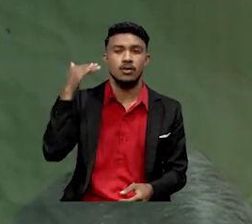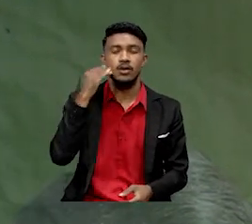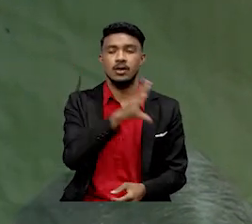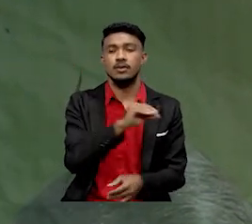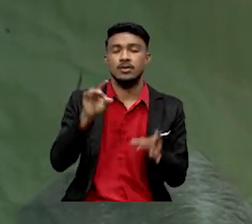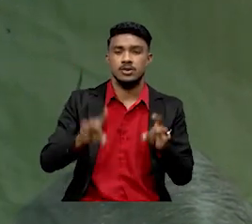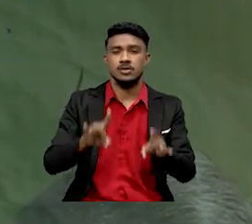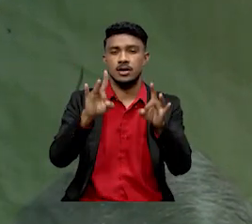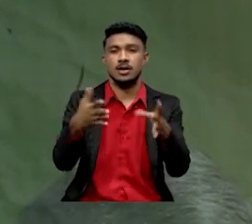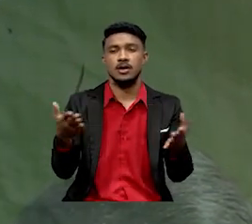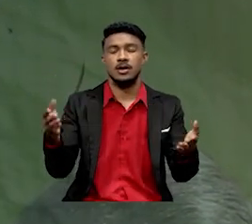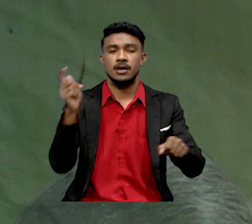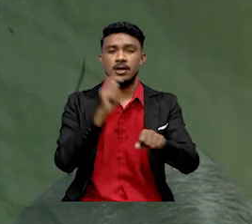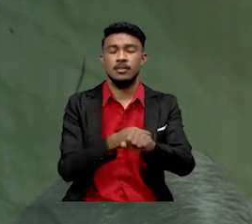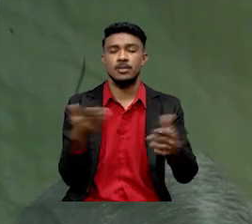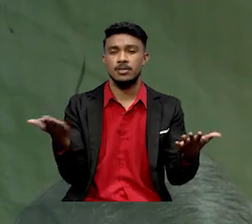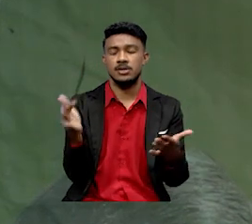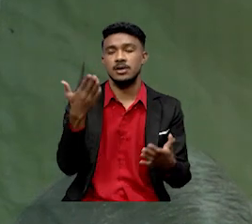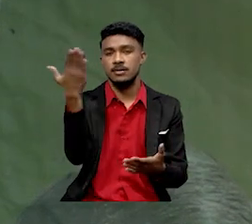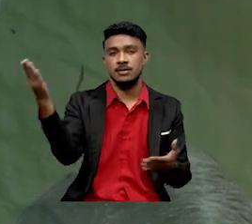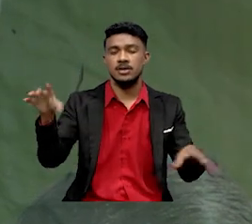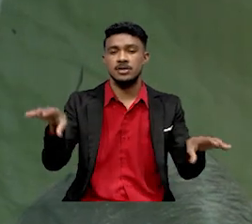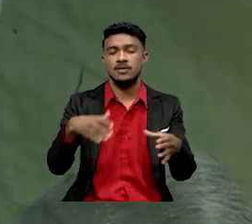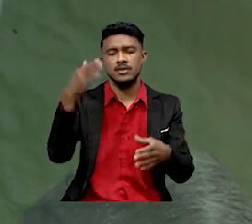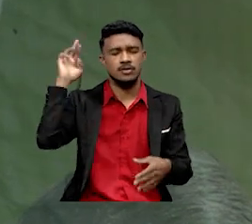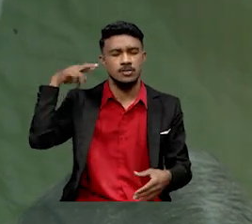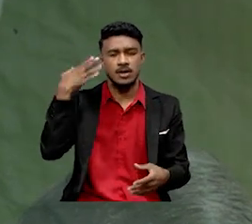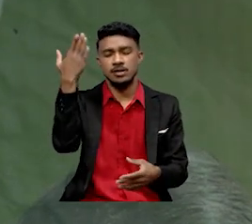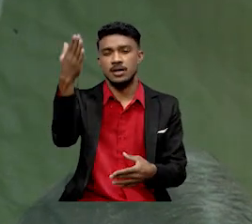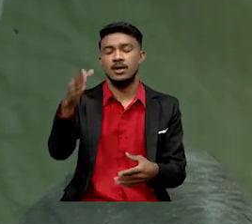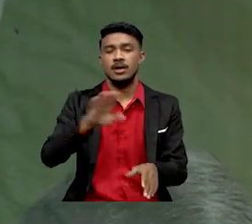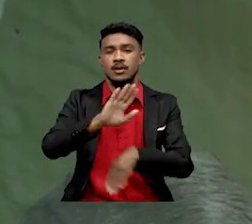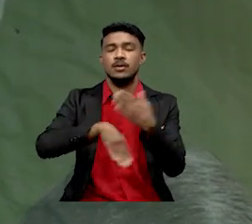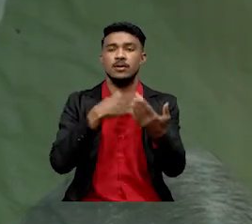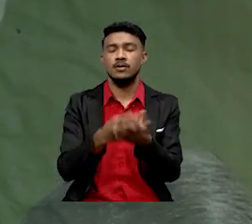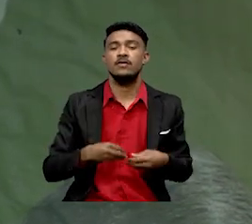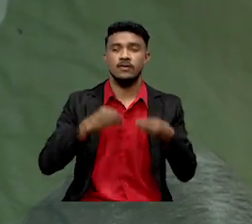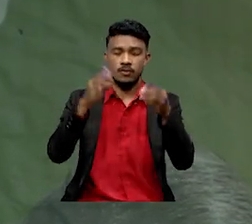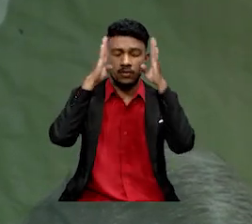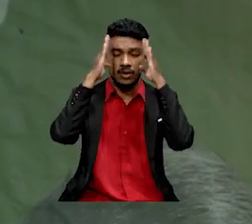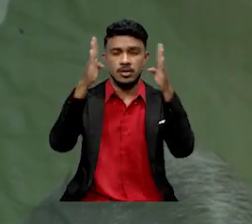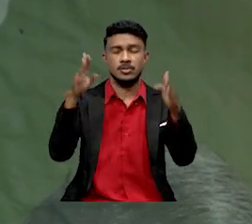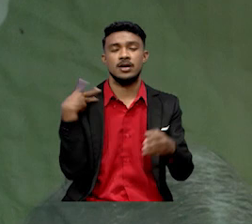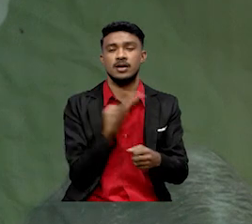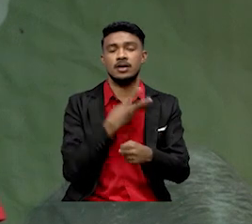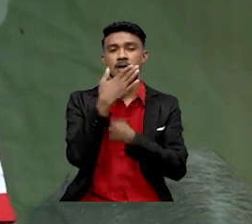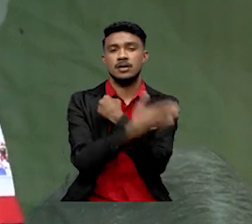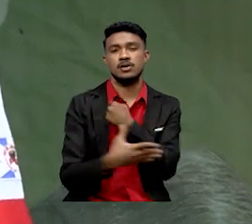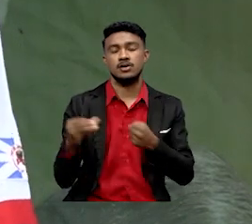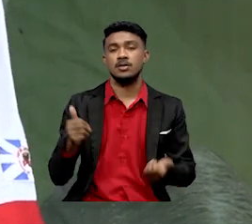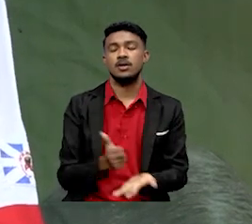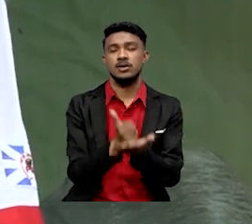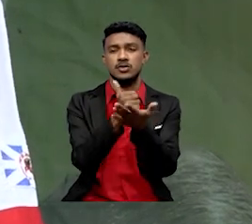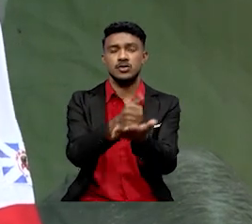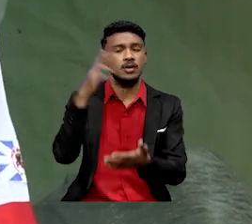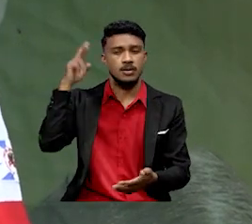Australia, durante ne bem aqui me serviço uma casa ne ba e me outro na fate for atenção vai ter ne rai e me ne contribuição uma